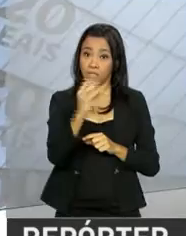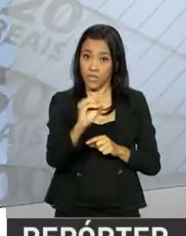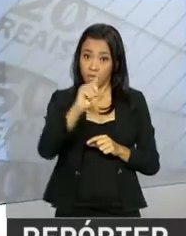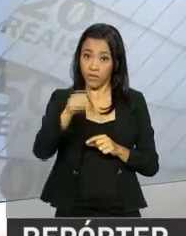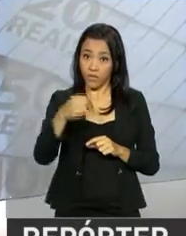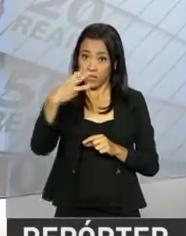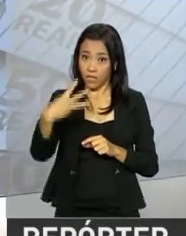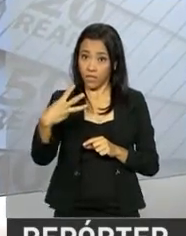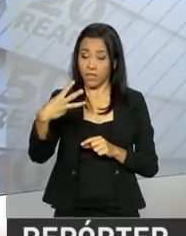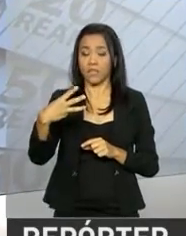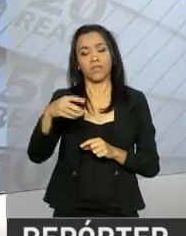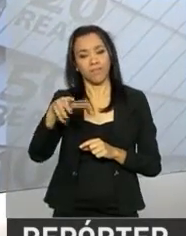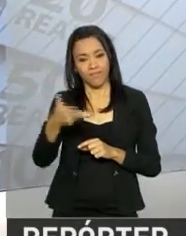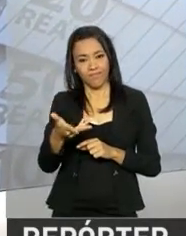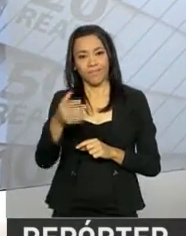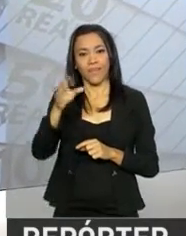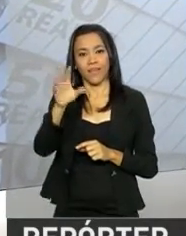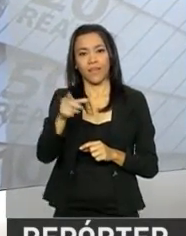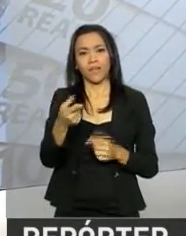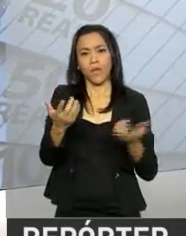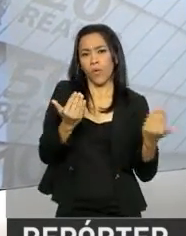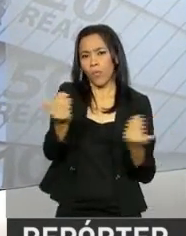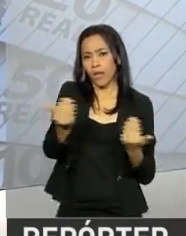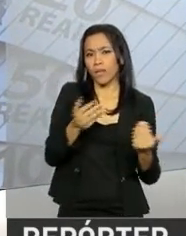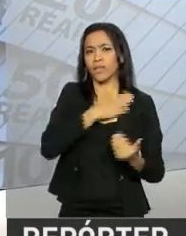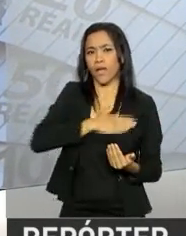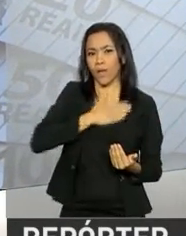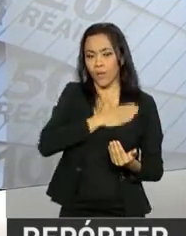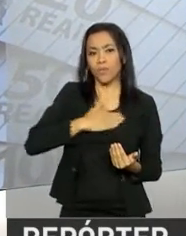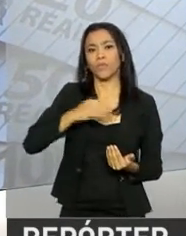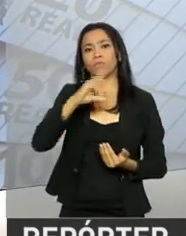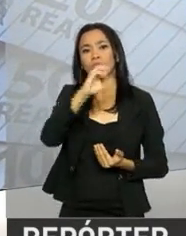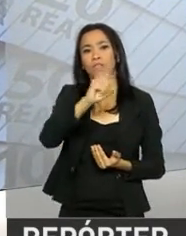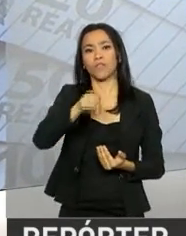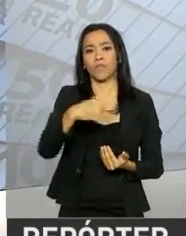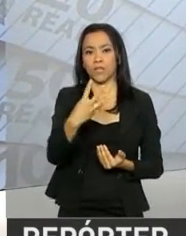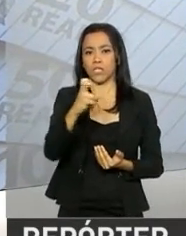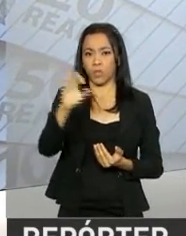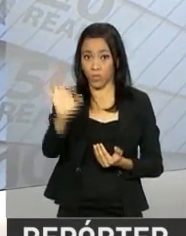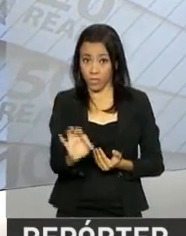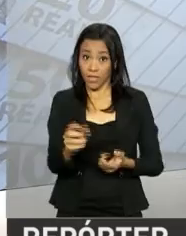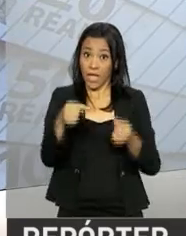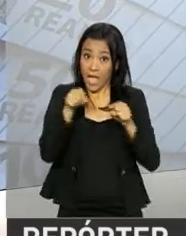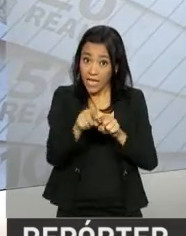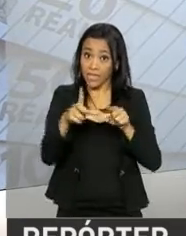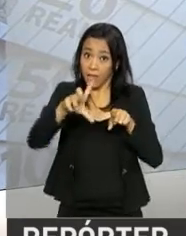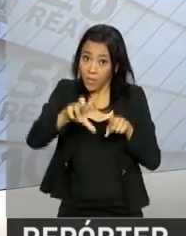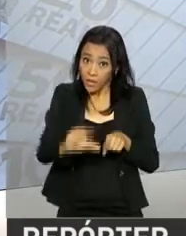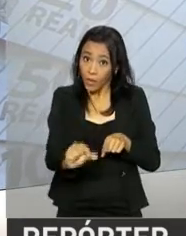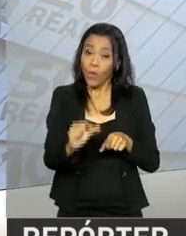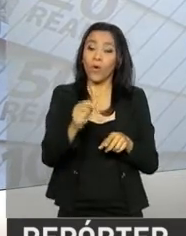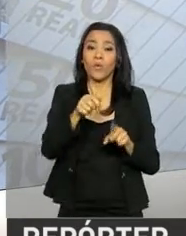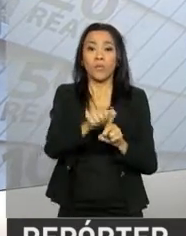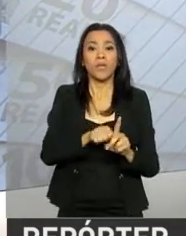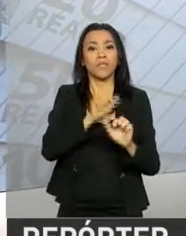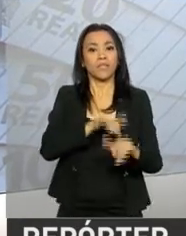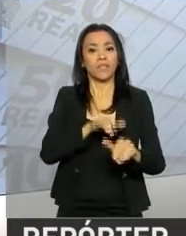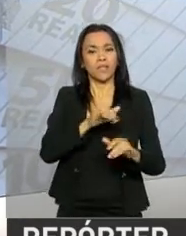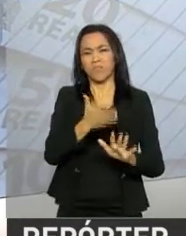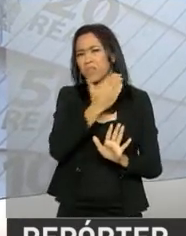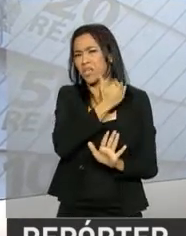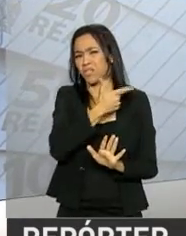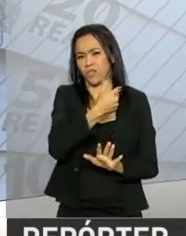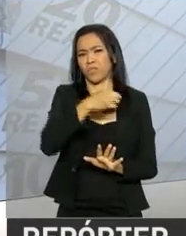taxa menor do que a registrada em agosto que foi de 0 ponto 45 por cento é a menor é o menor índice para o mês de setembro desde